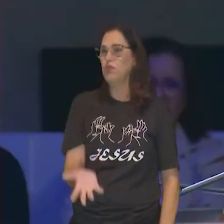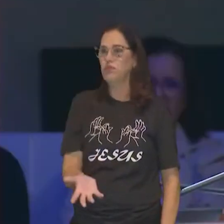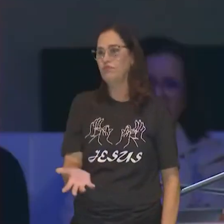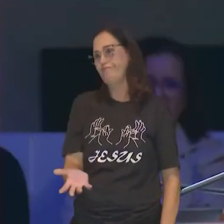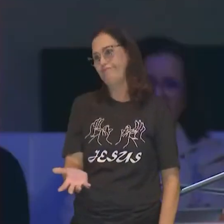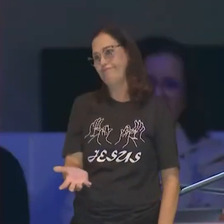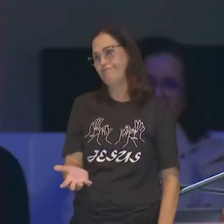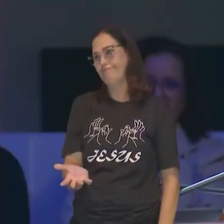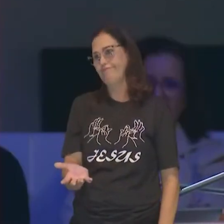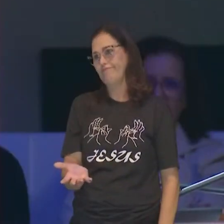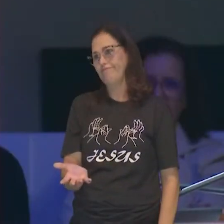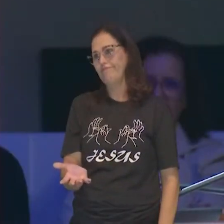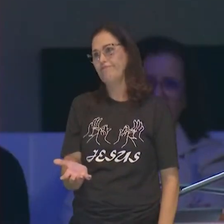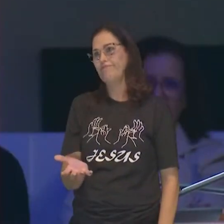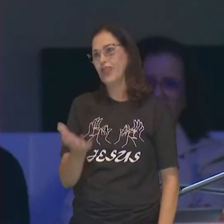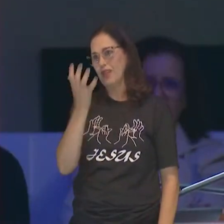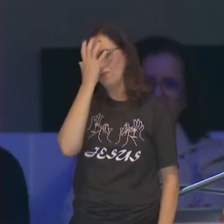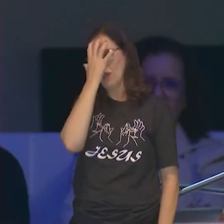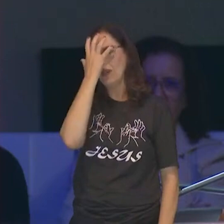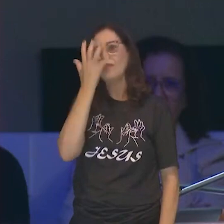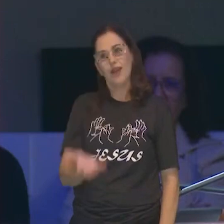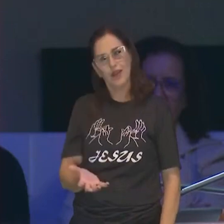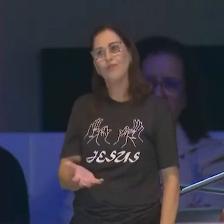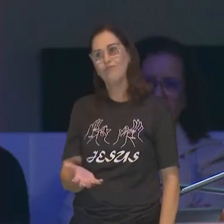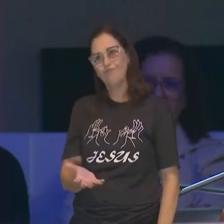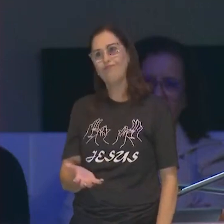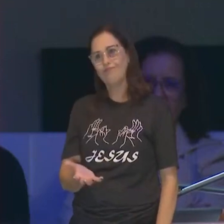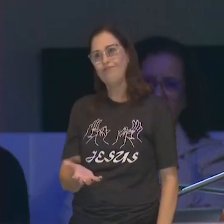caiu. A máscara caiu.